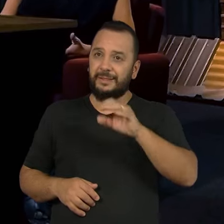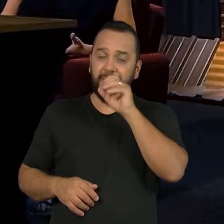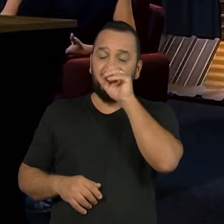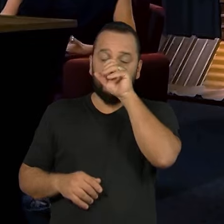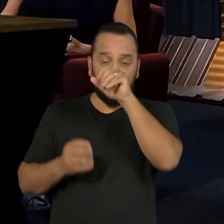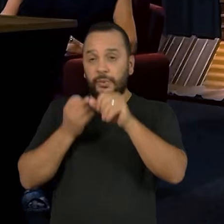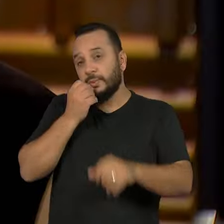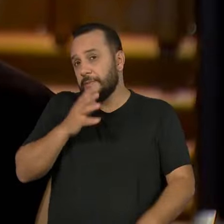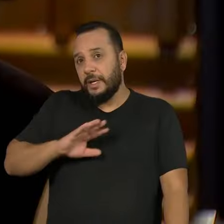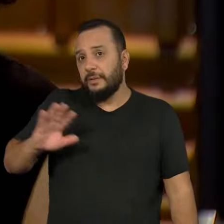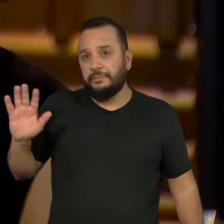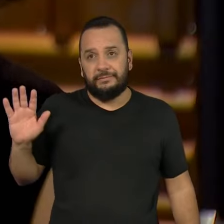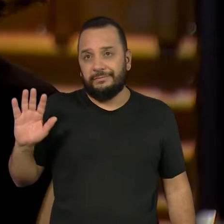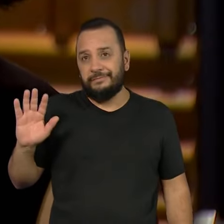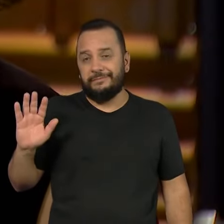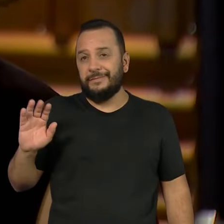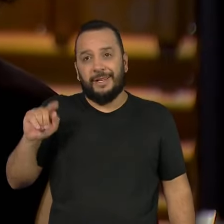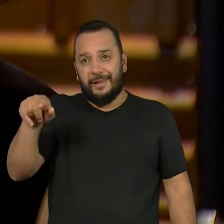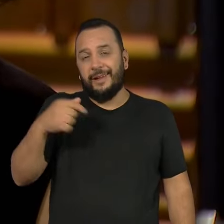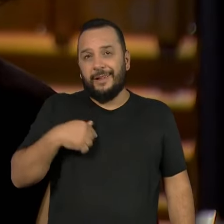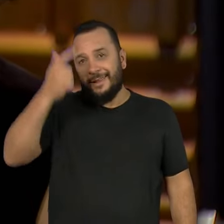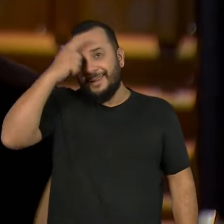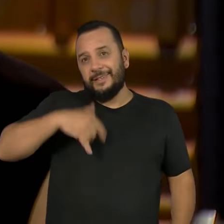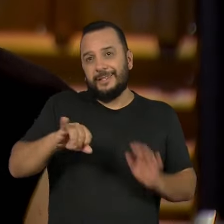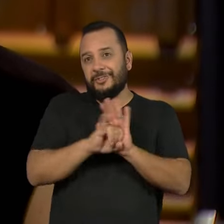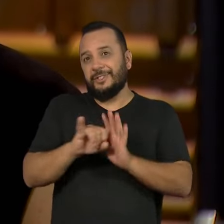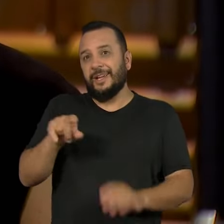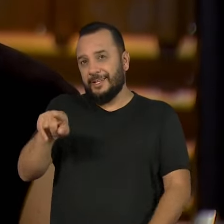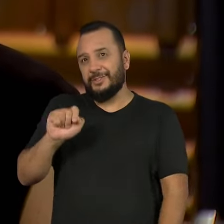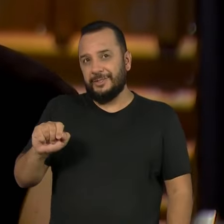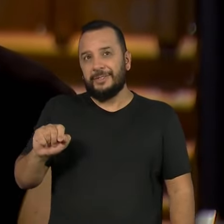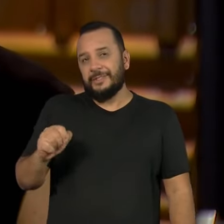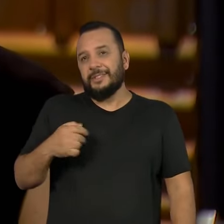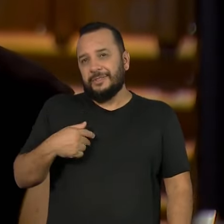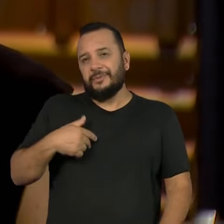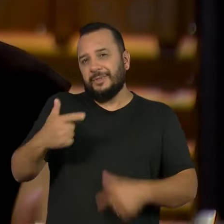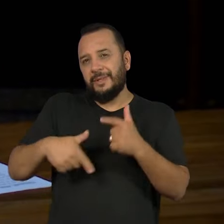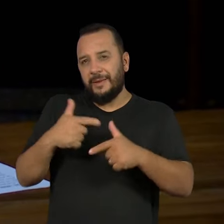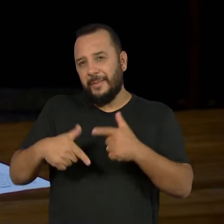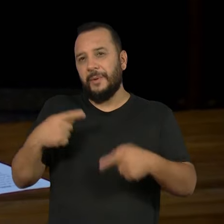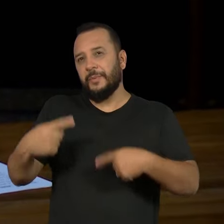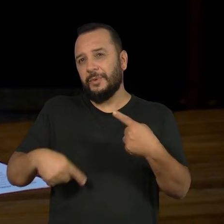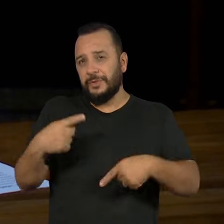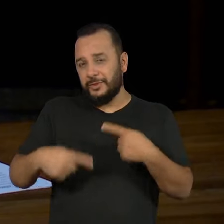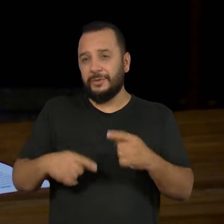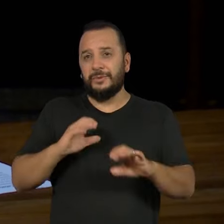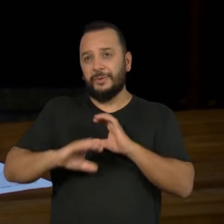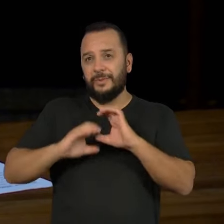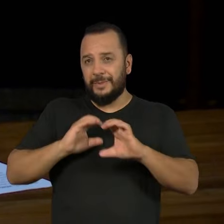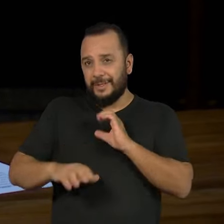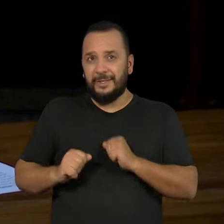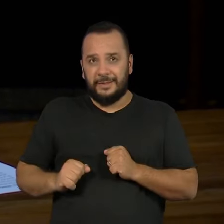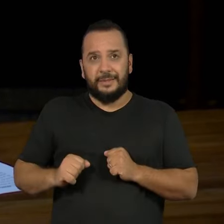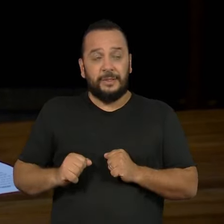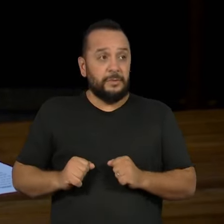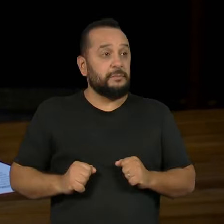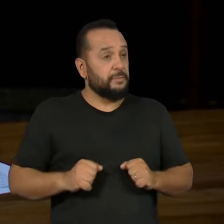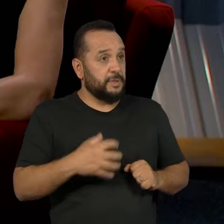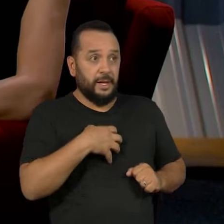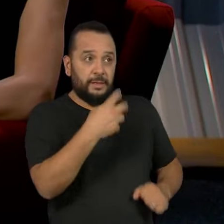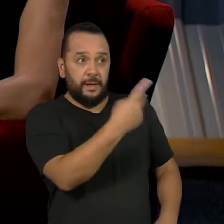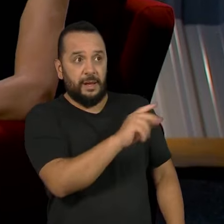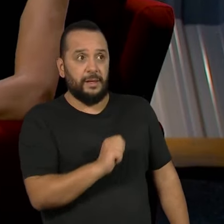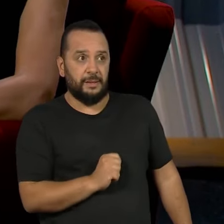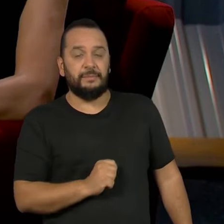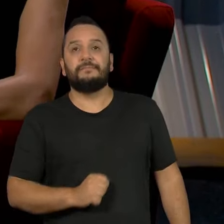bem ela mobilizar essa identidade no seu exercício político no seu exercício de comunicação é dela né só pra